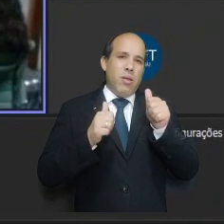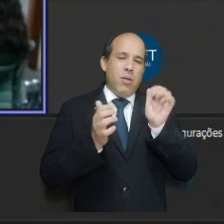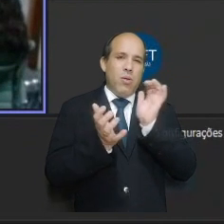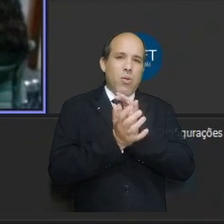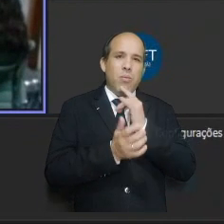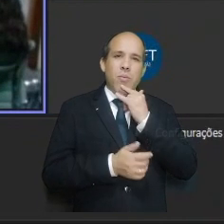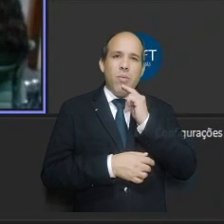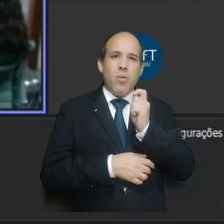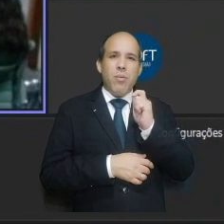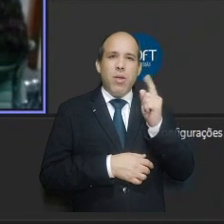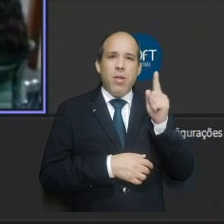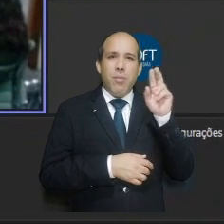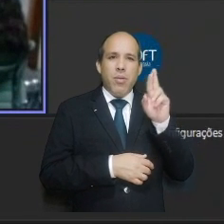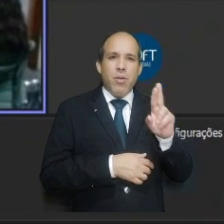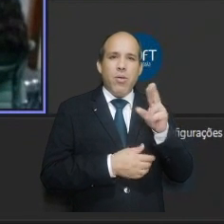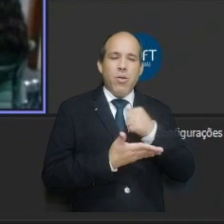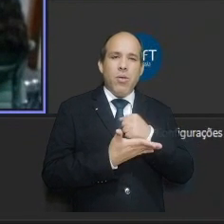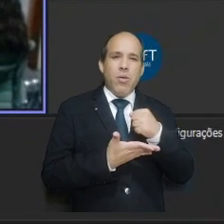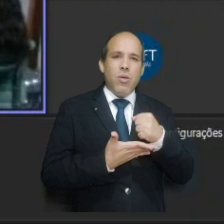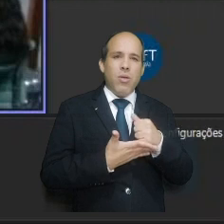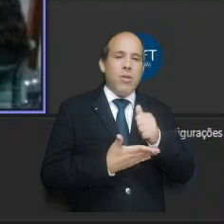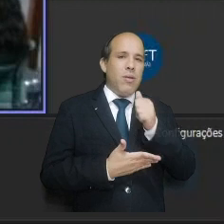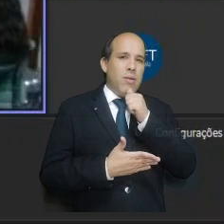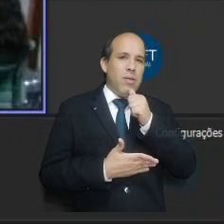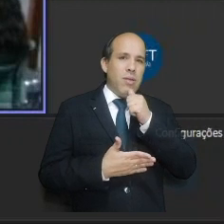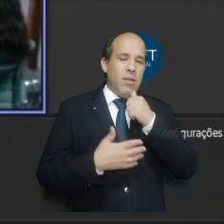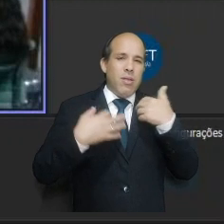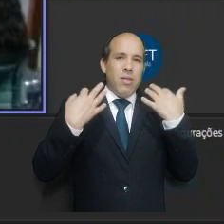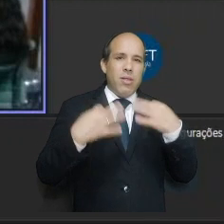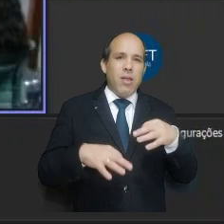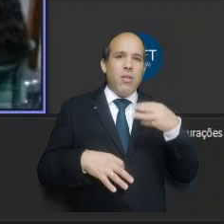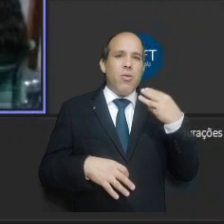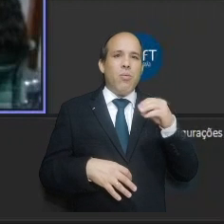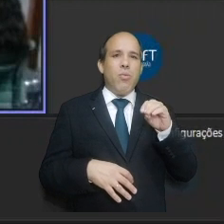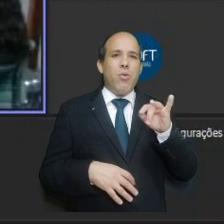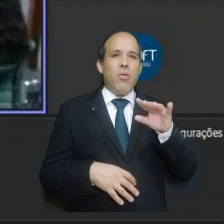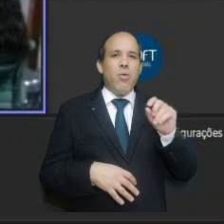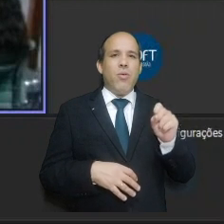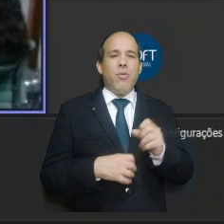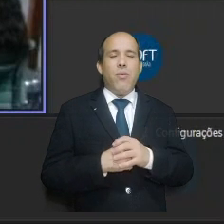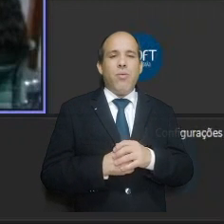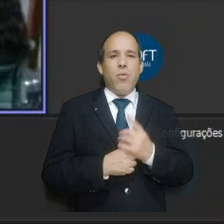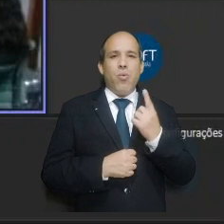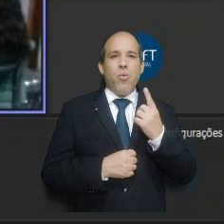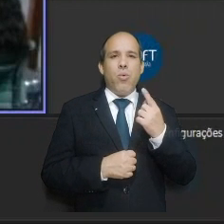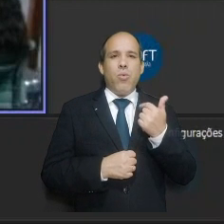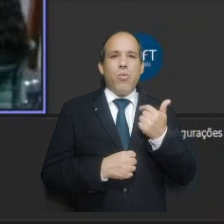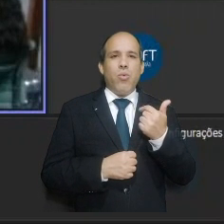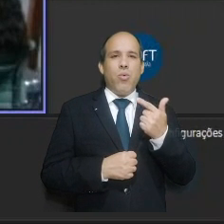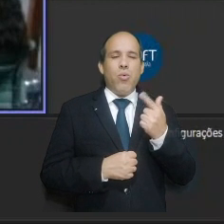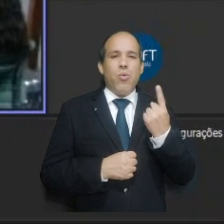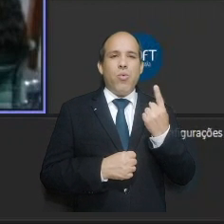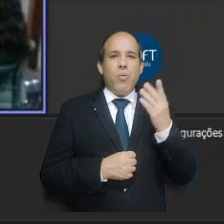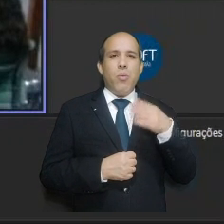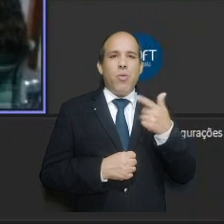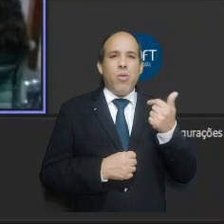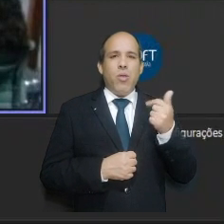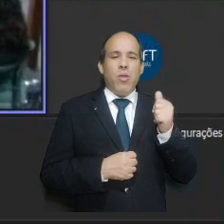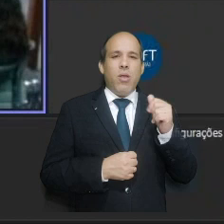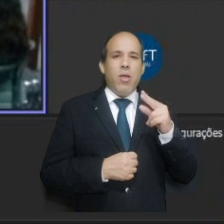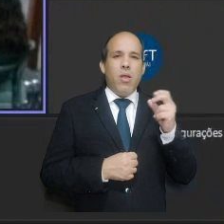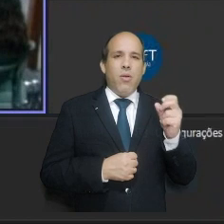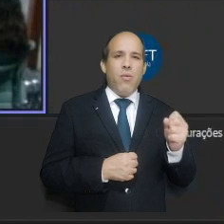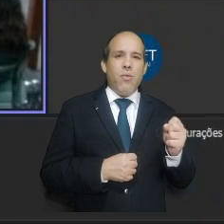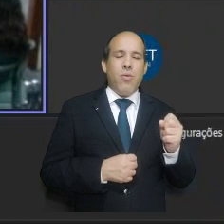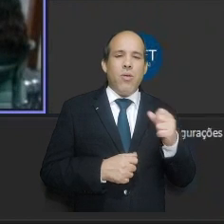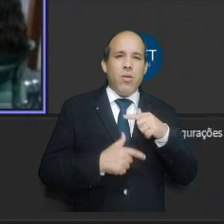a indenização por rescisão de contrato de representação comercial sem justo motivo, no valor correspondente a 1/12 do total